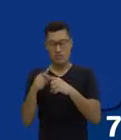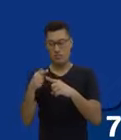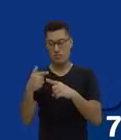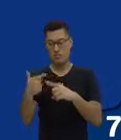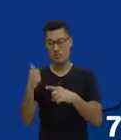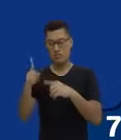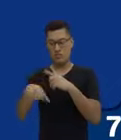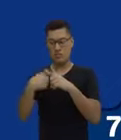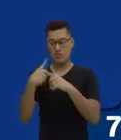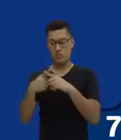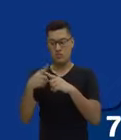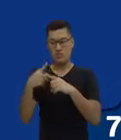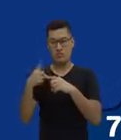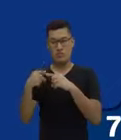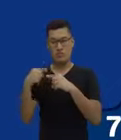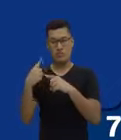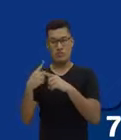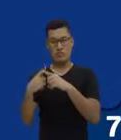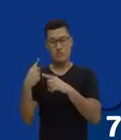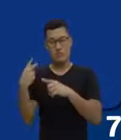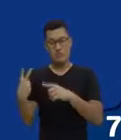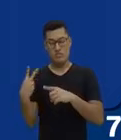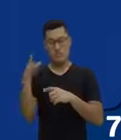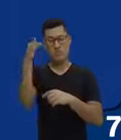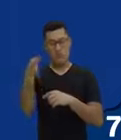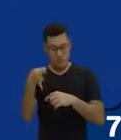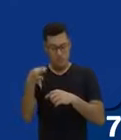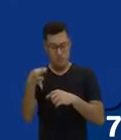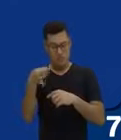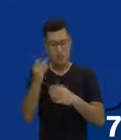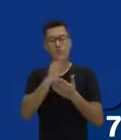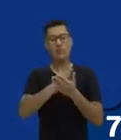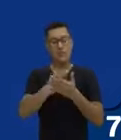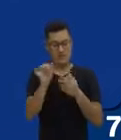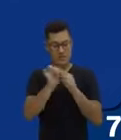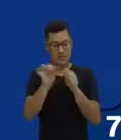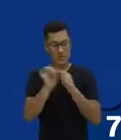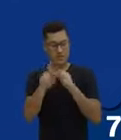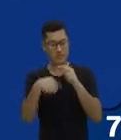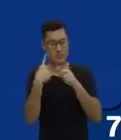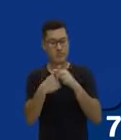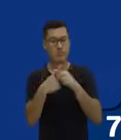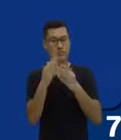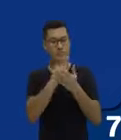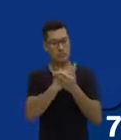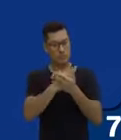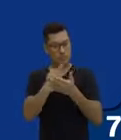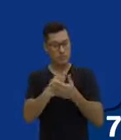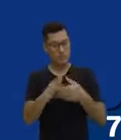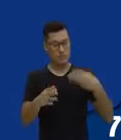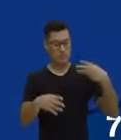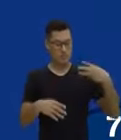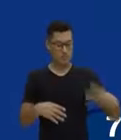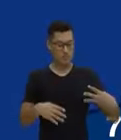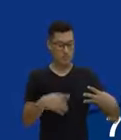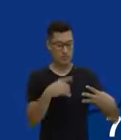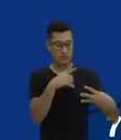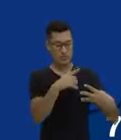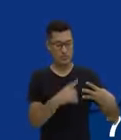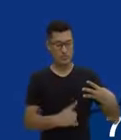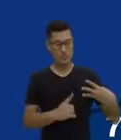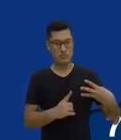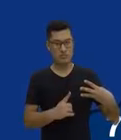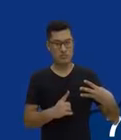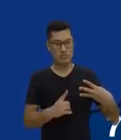2, vezes 2 de novo, correto? Vou fazer mais uma. Quando passar para a terceira hora, não vai